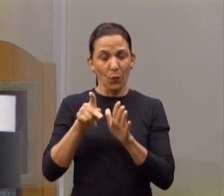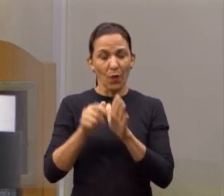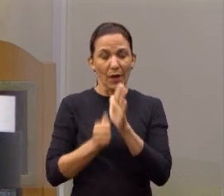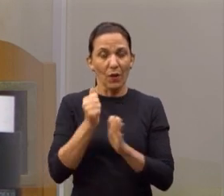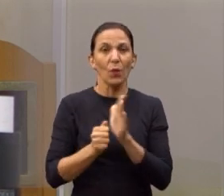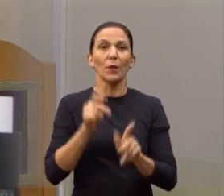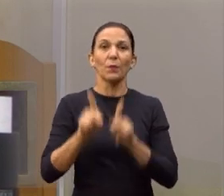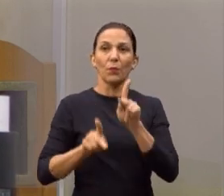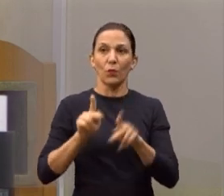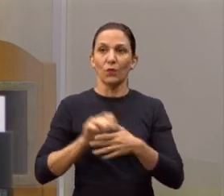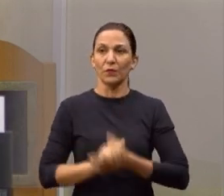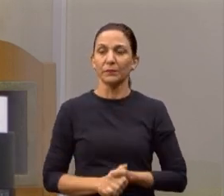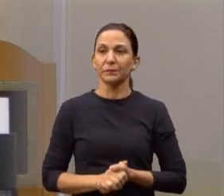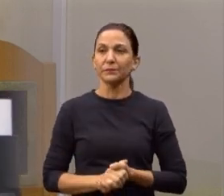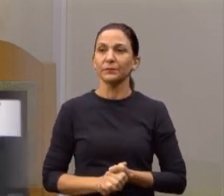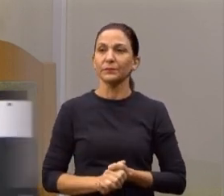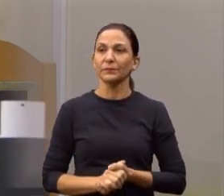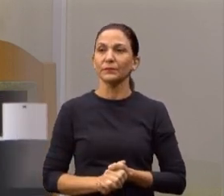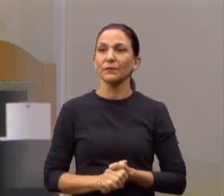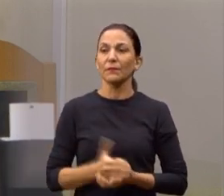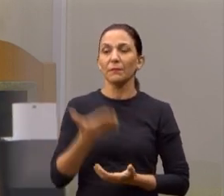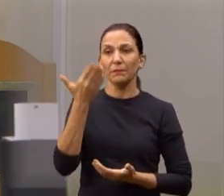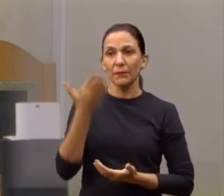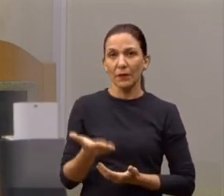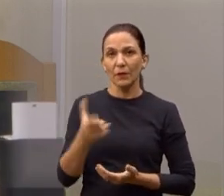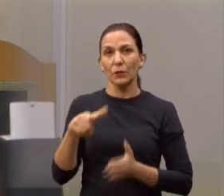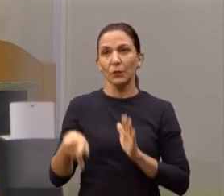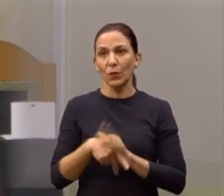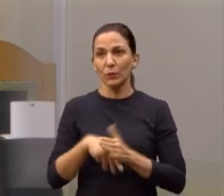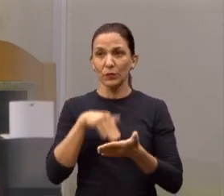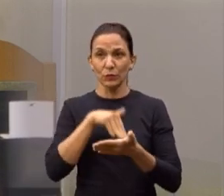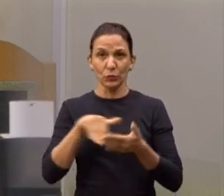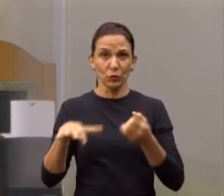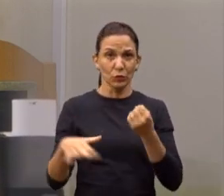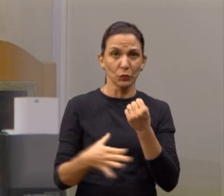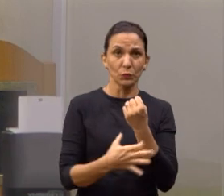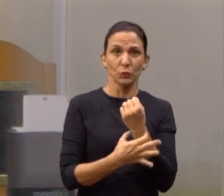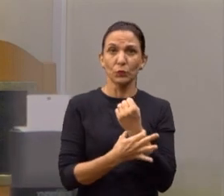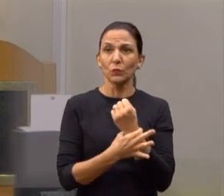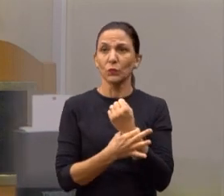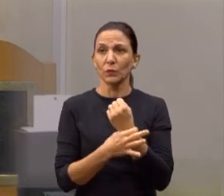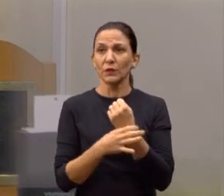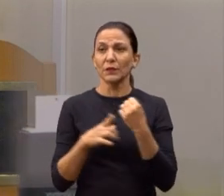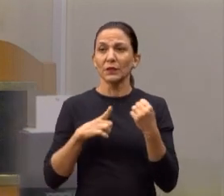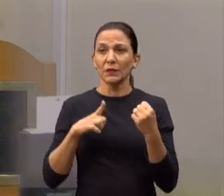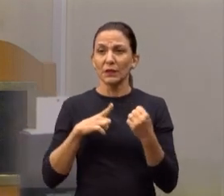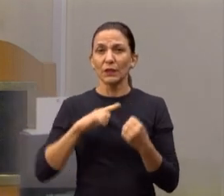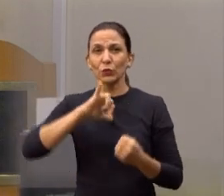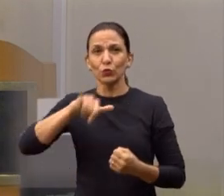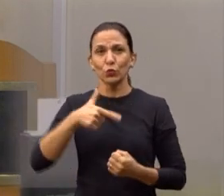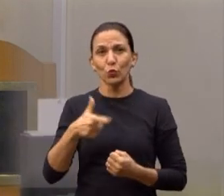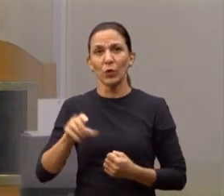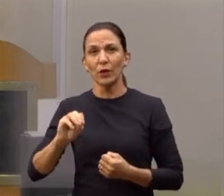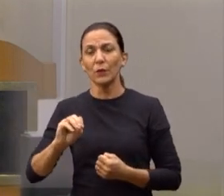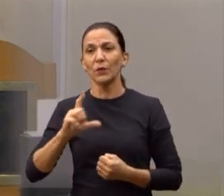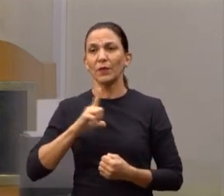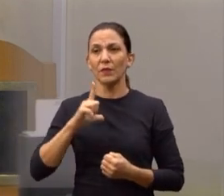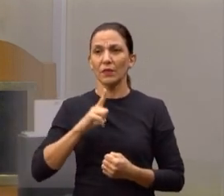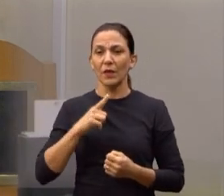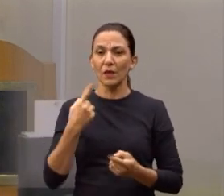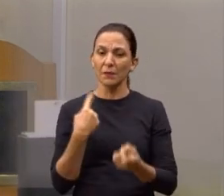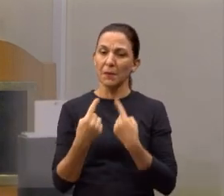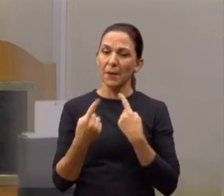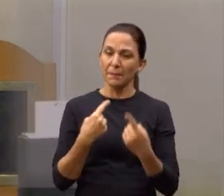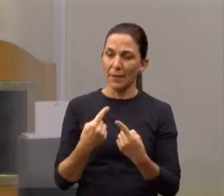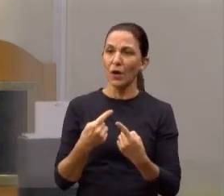Pública Coronel João Alberto porque junto comigo a gente teve a oportunidade de dialogar com pessoal que faz e